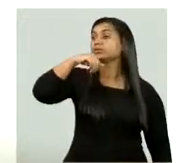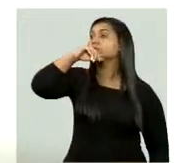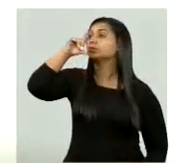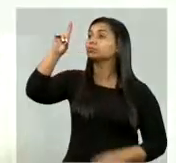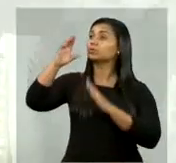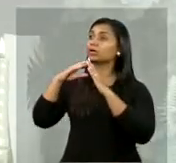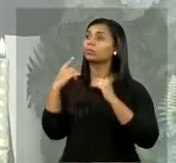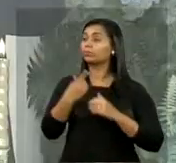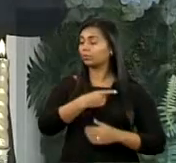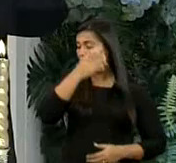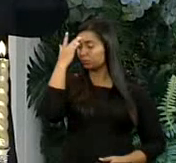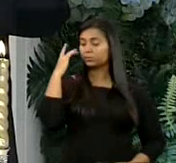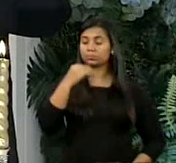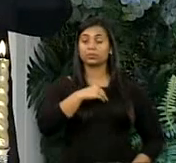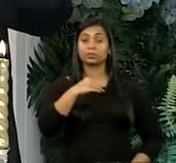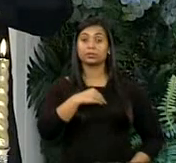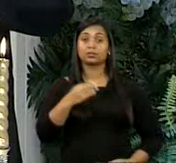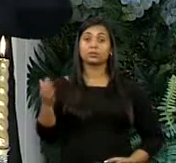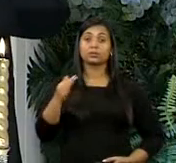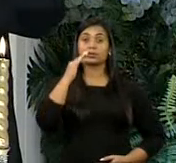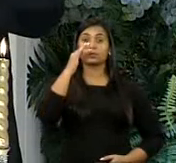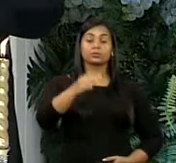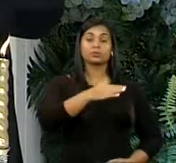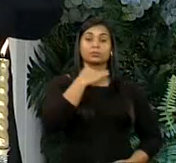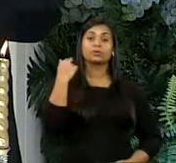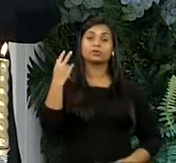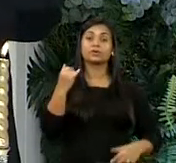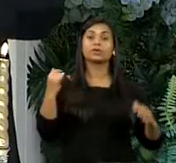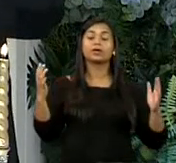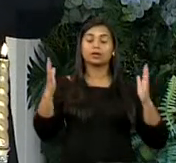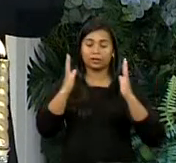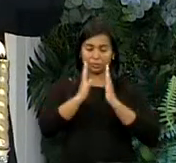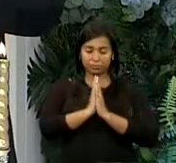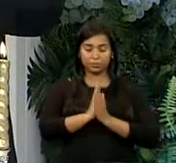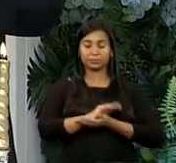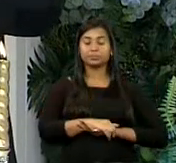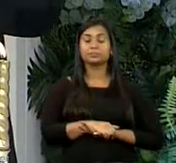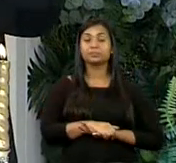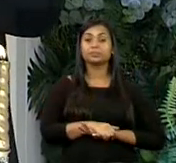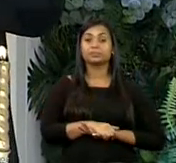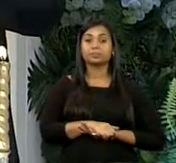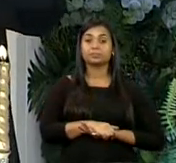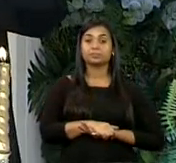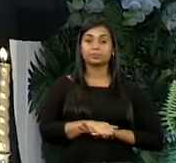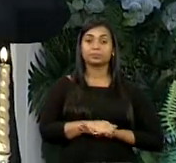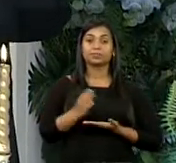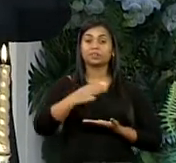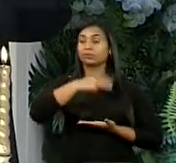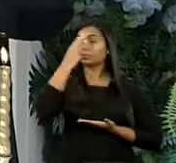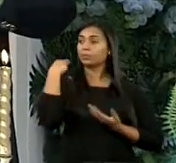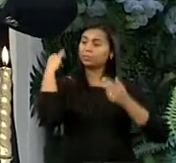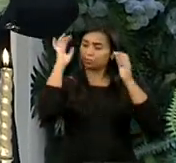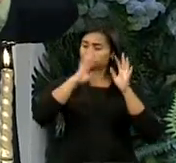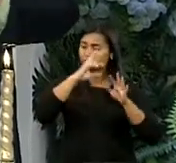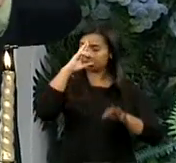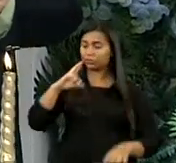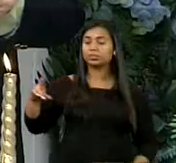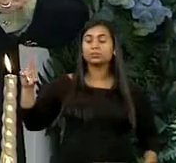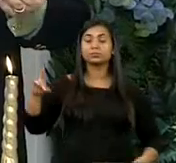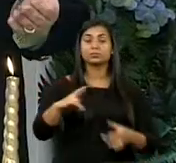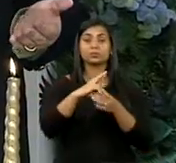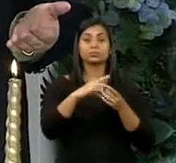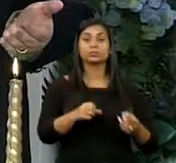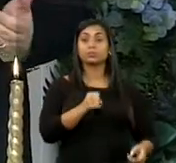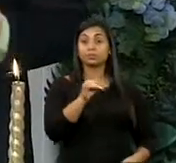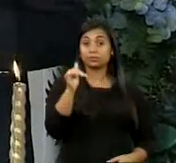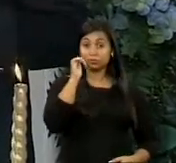de Deus, rogai por nós, pecadores, agora e na hora de nossa morte. Amém. Ave Maria, cheia de